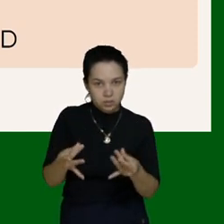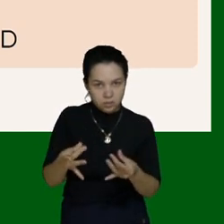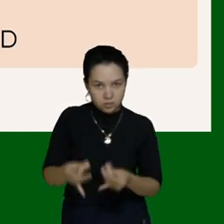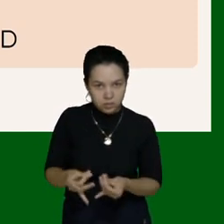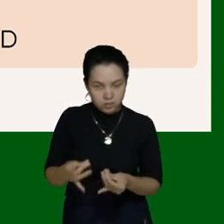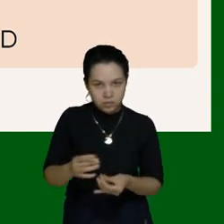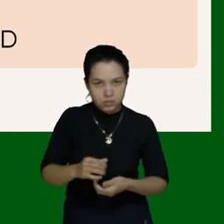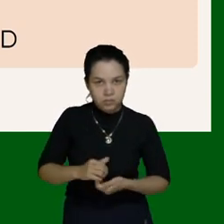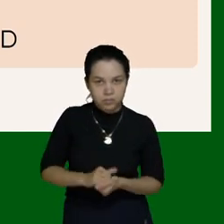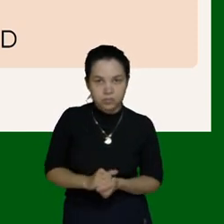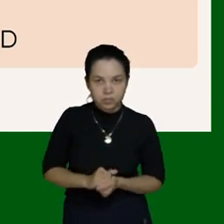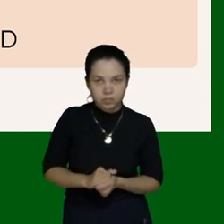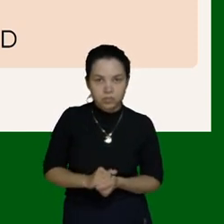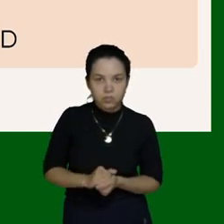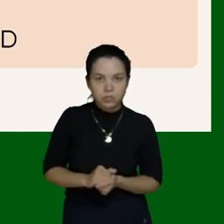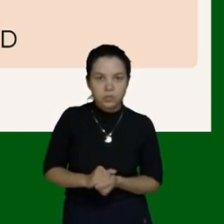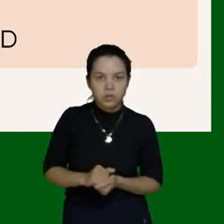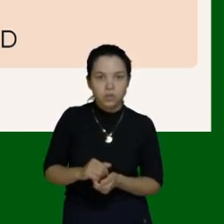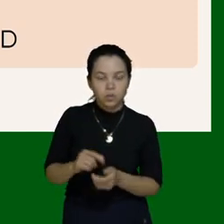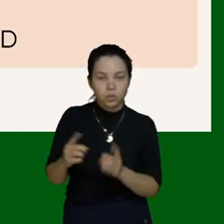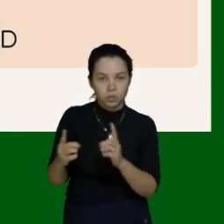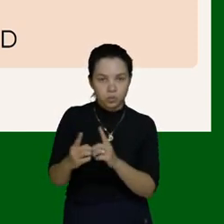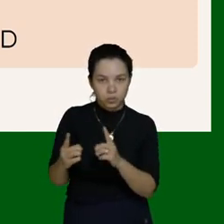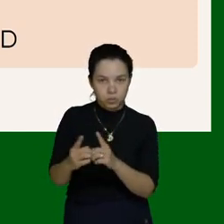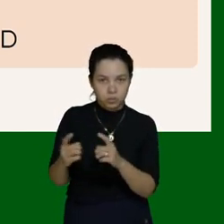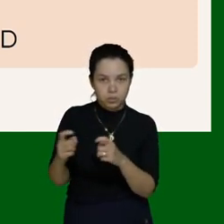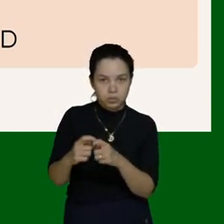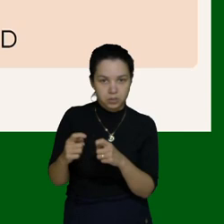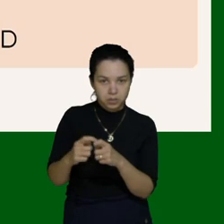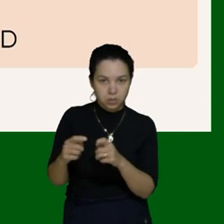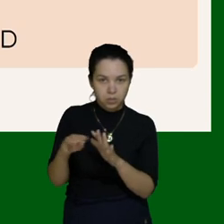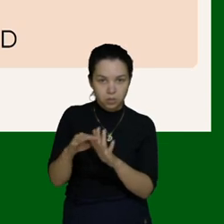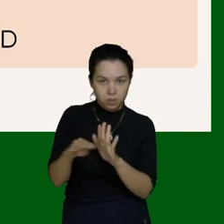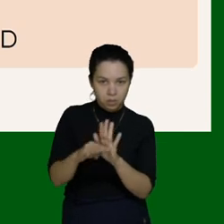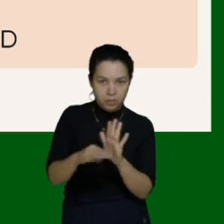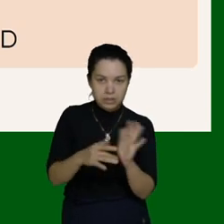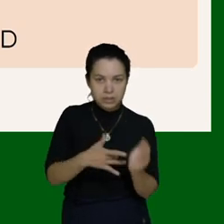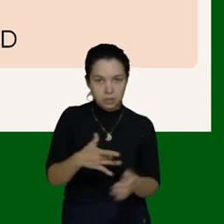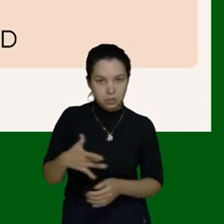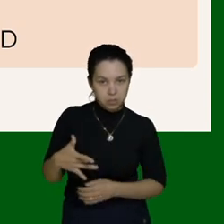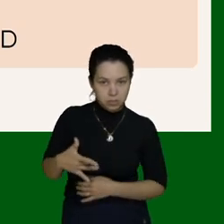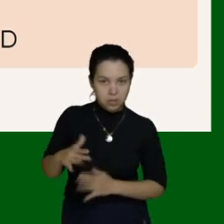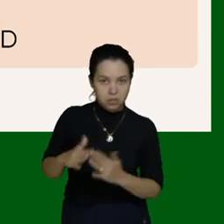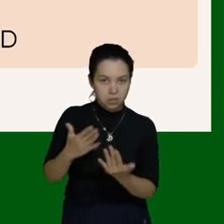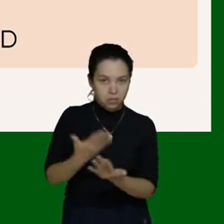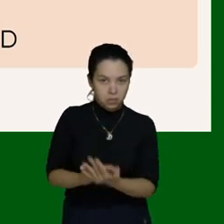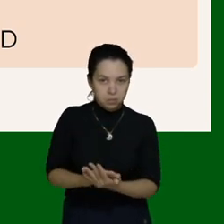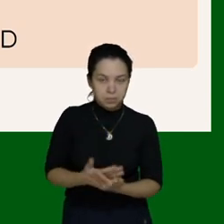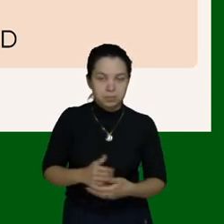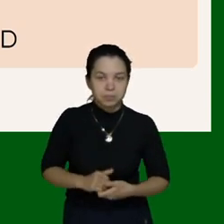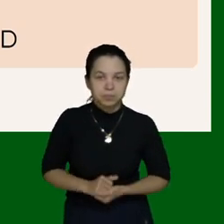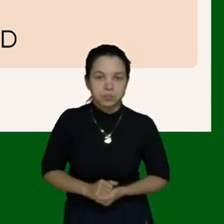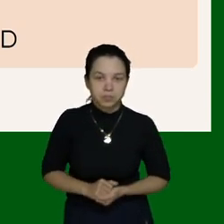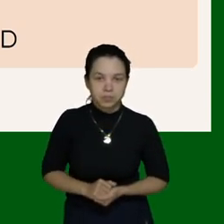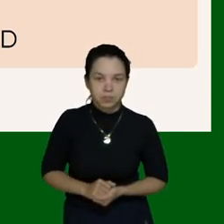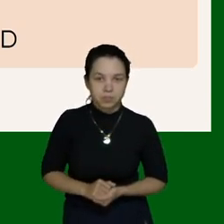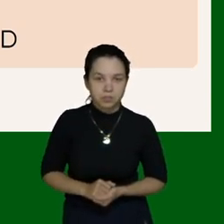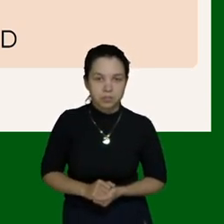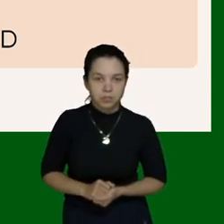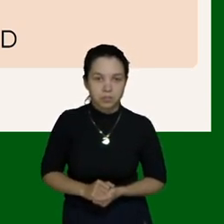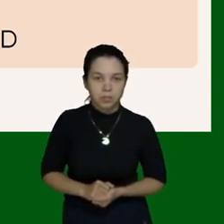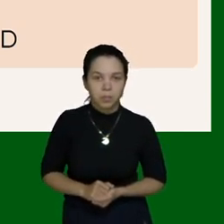chama consulta em pediatria programa saúde na escola certo então esse aí é o